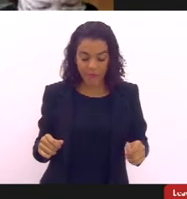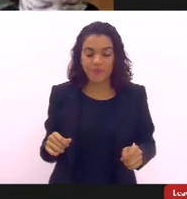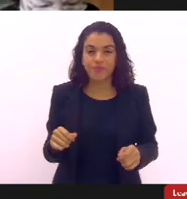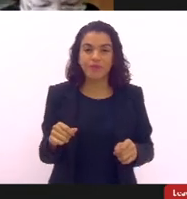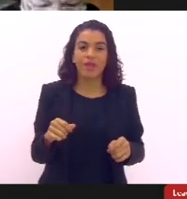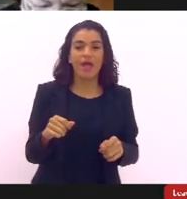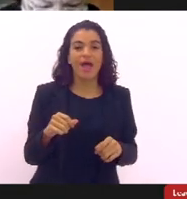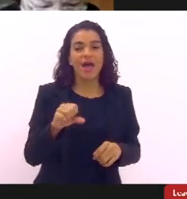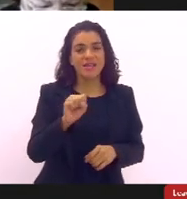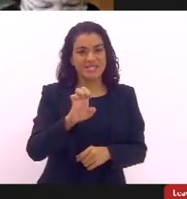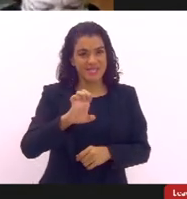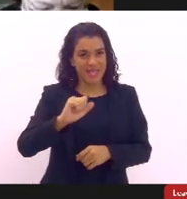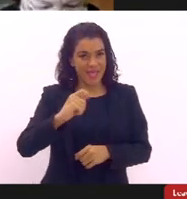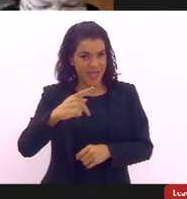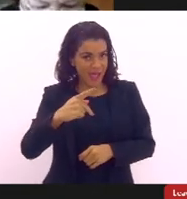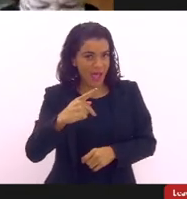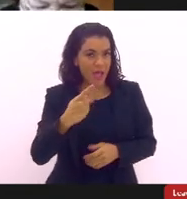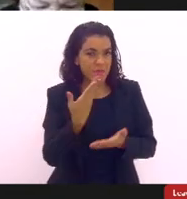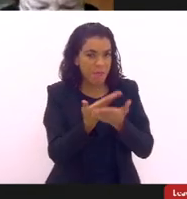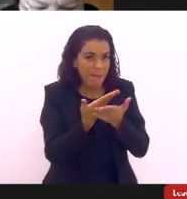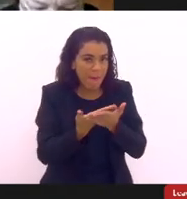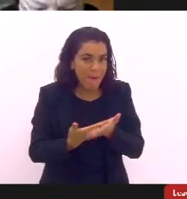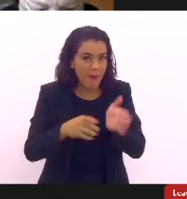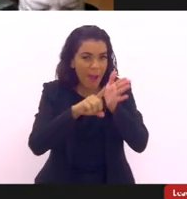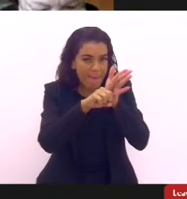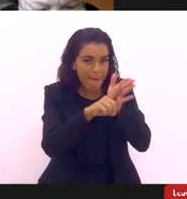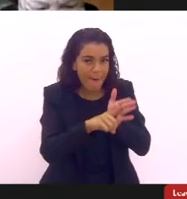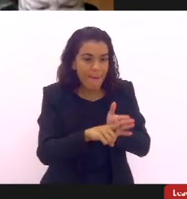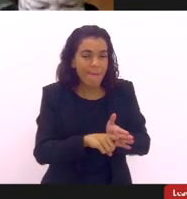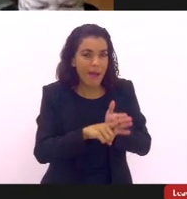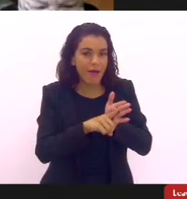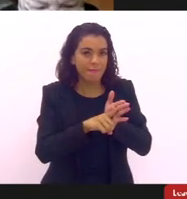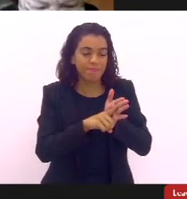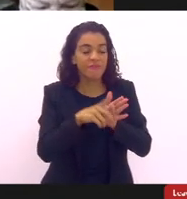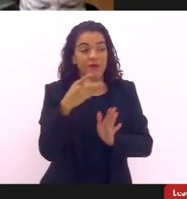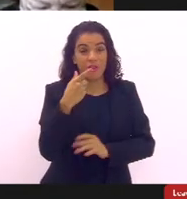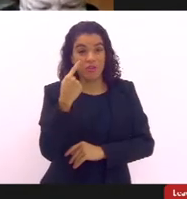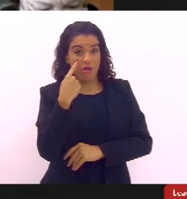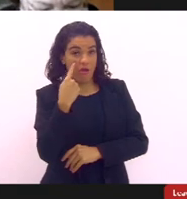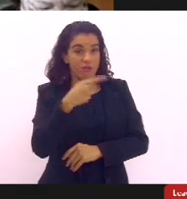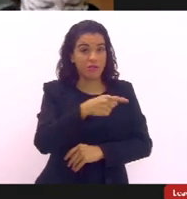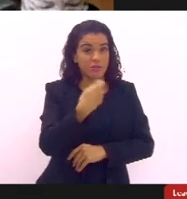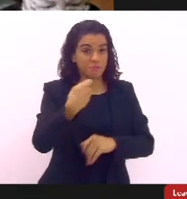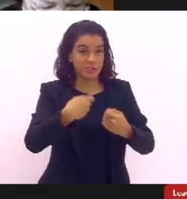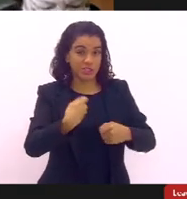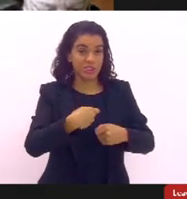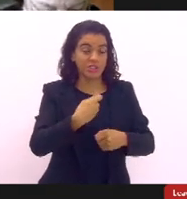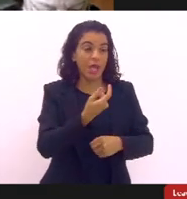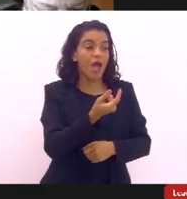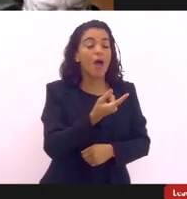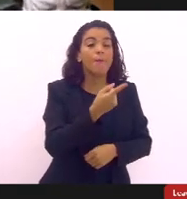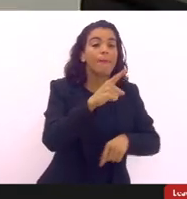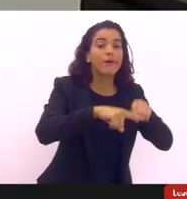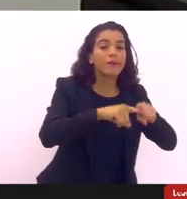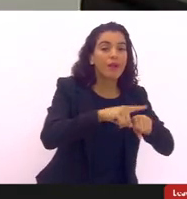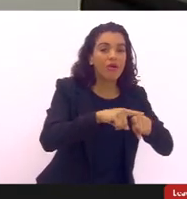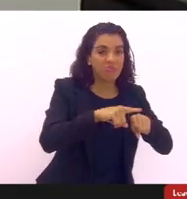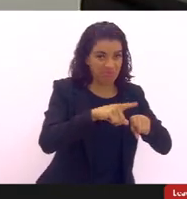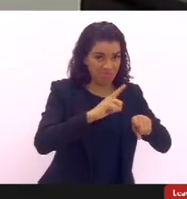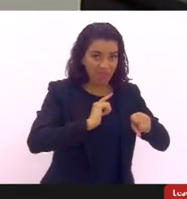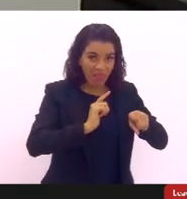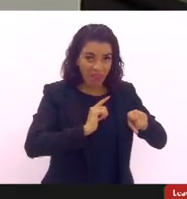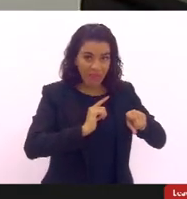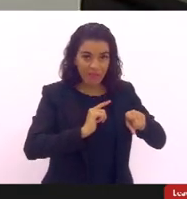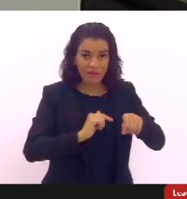fez esse tipo de estudo, apresentei um estudo dizendo, nós precisamos de X. Tem alguma coisa nesse